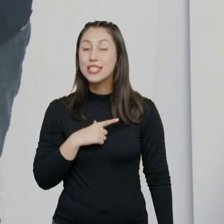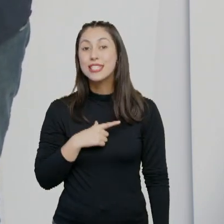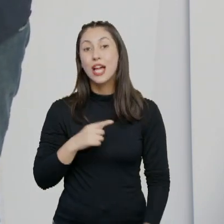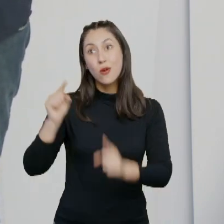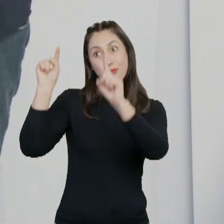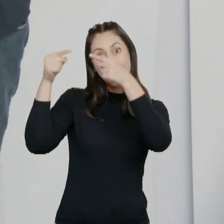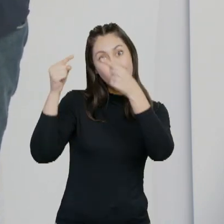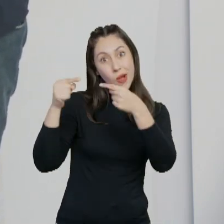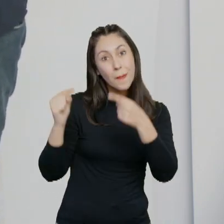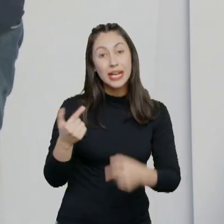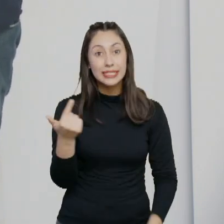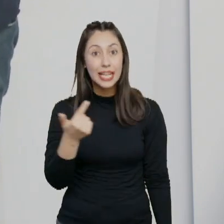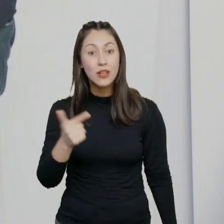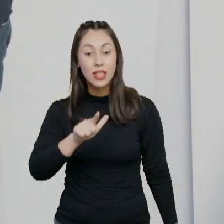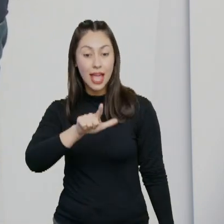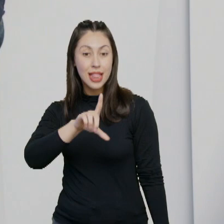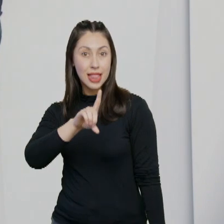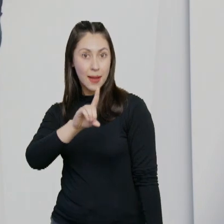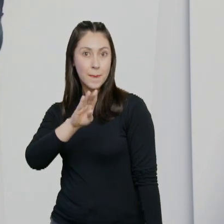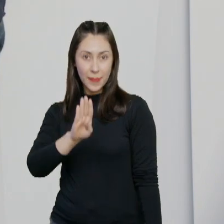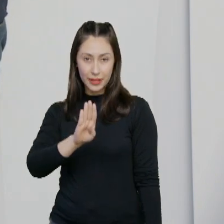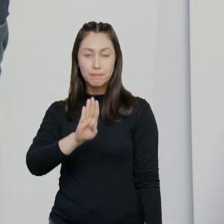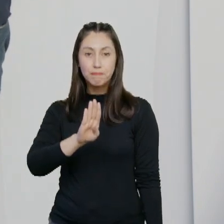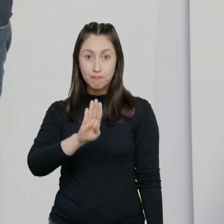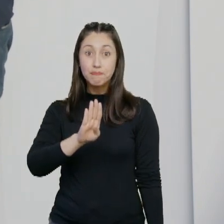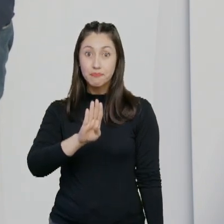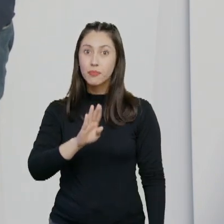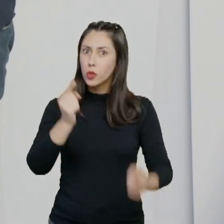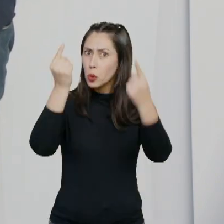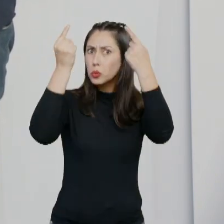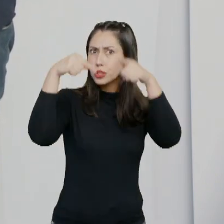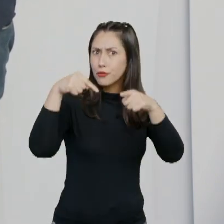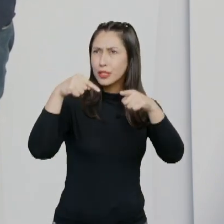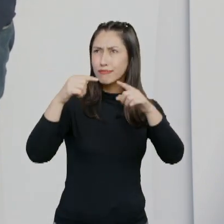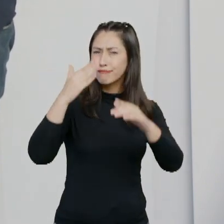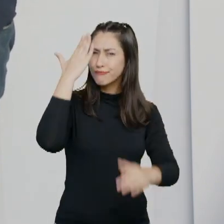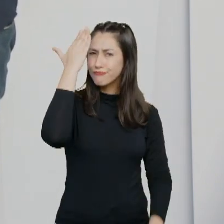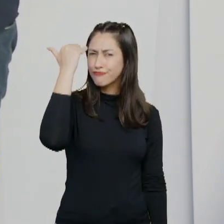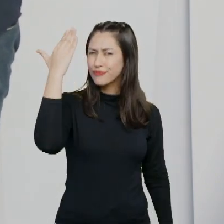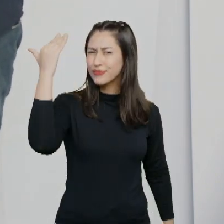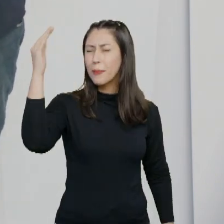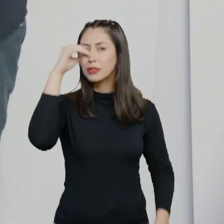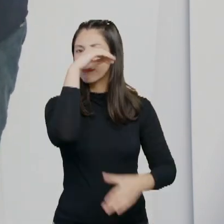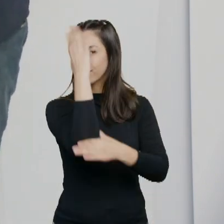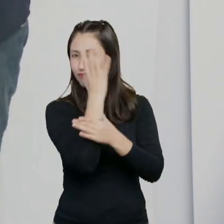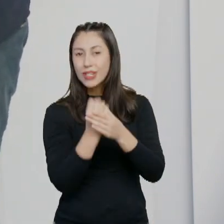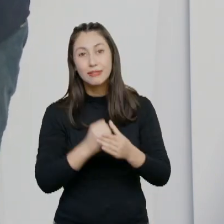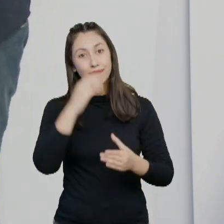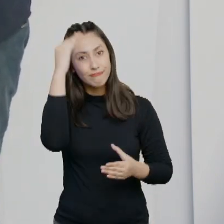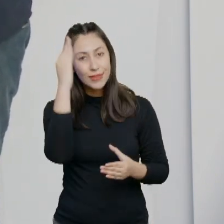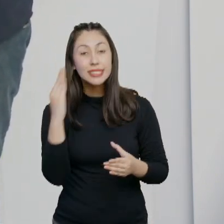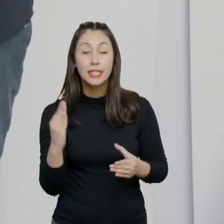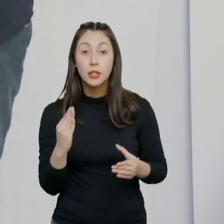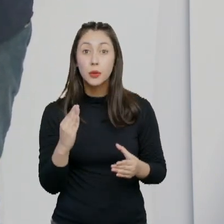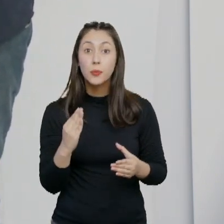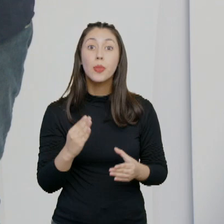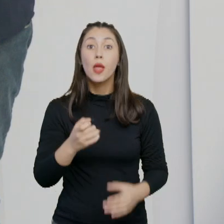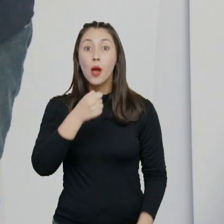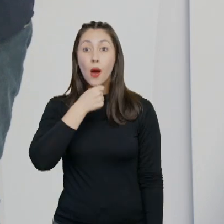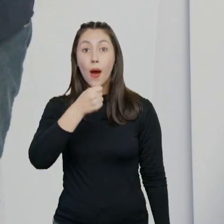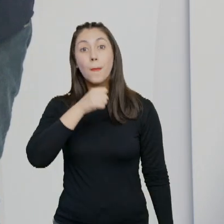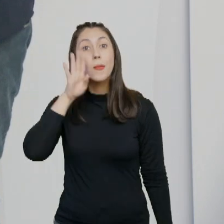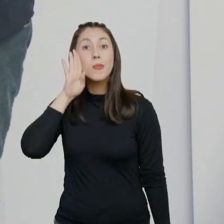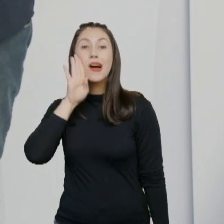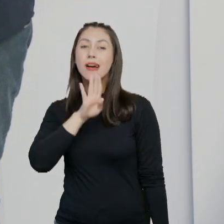da LDB, a Liga de Desenvolvimento de Basquete, que é o maior campeonato de base do basquete brasileiro. O nosso repórter Paulo